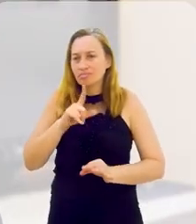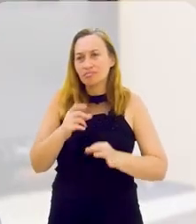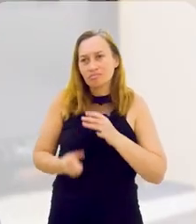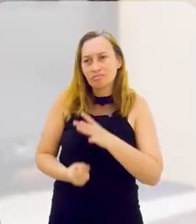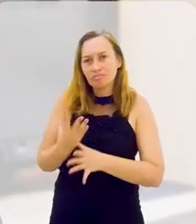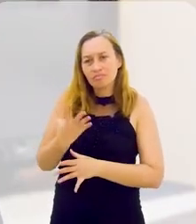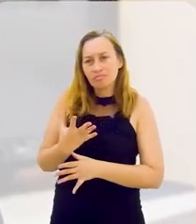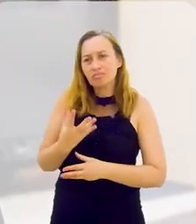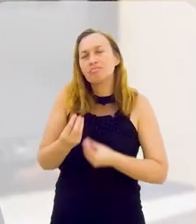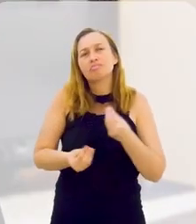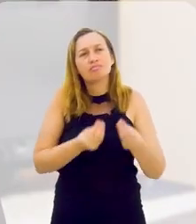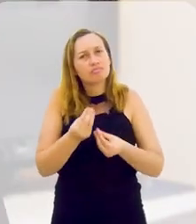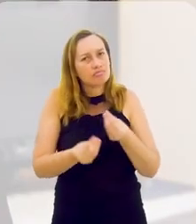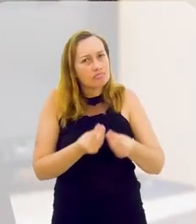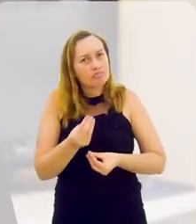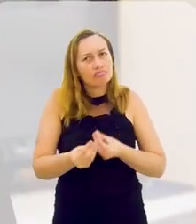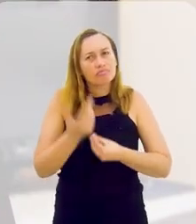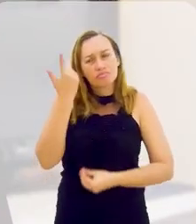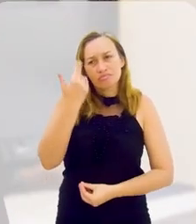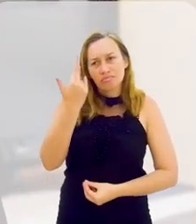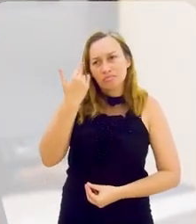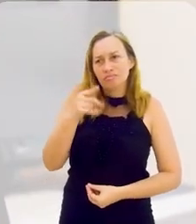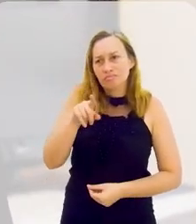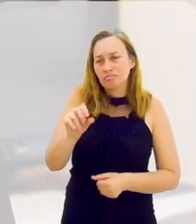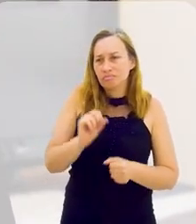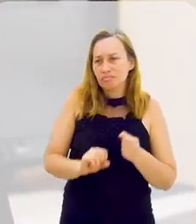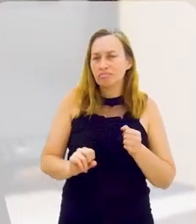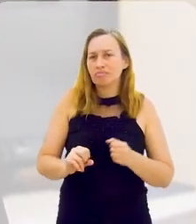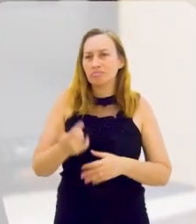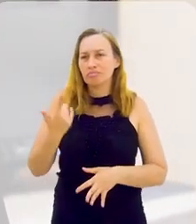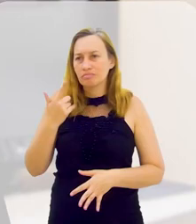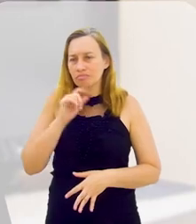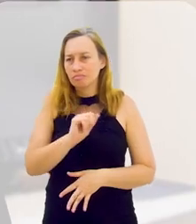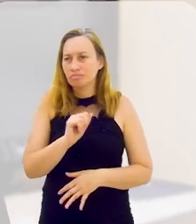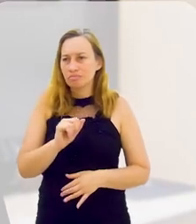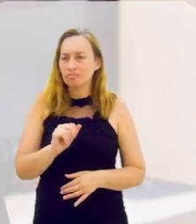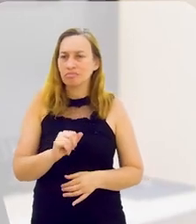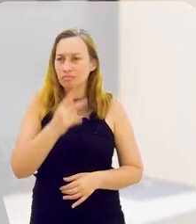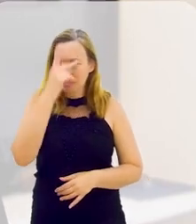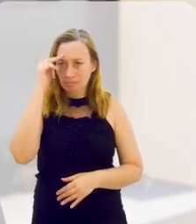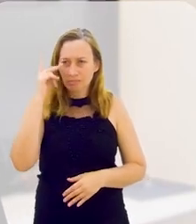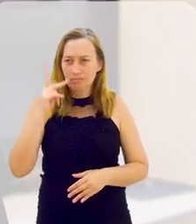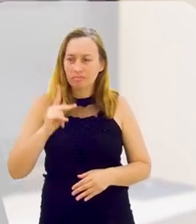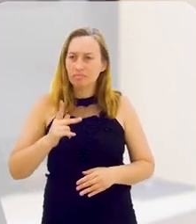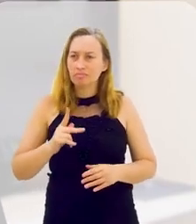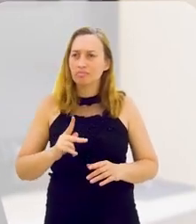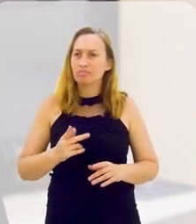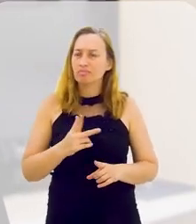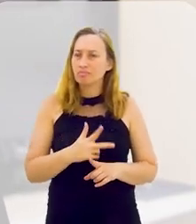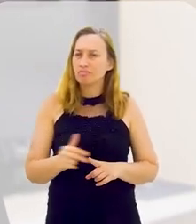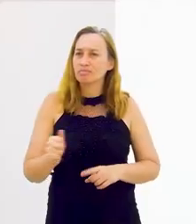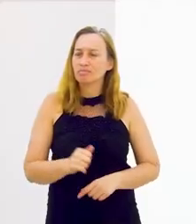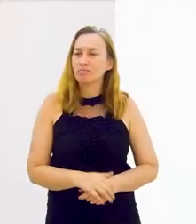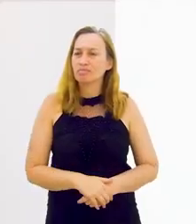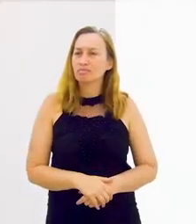ser criativa? Como é que você geralmente faz para acessar essas pessoas?